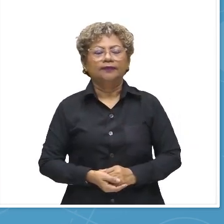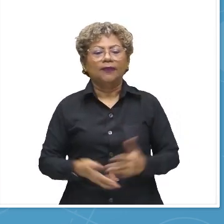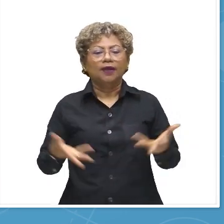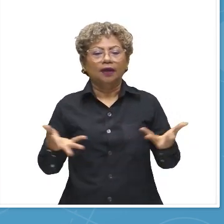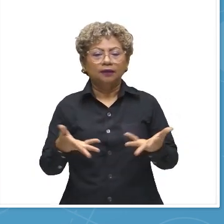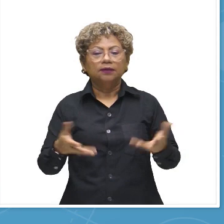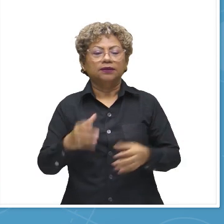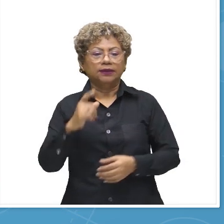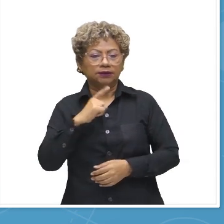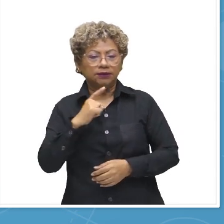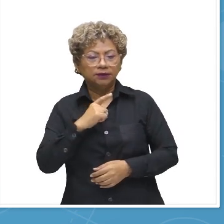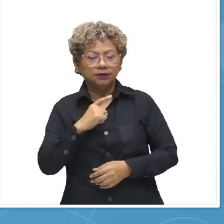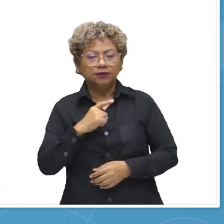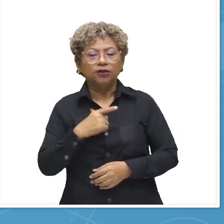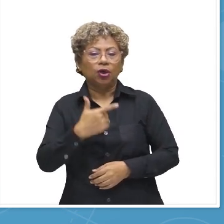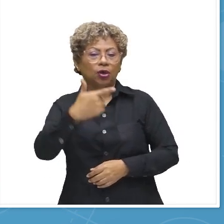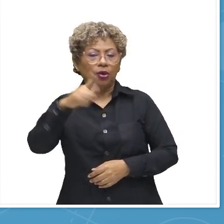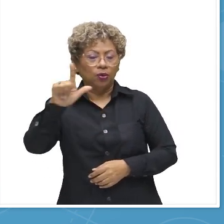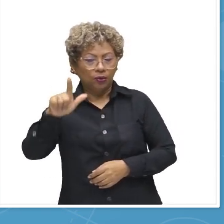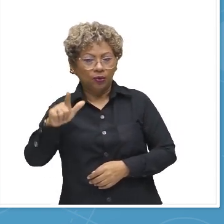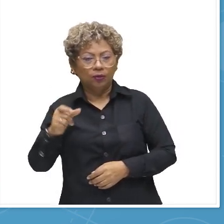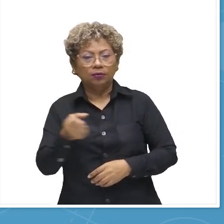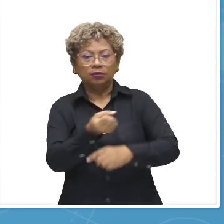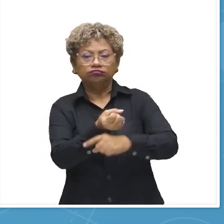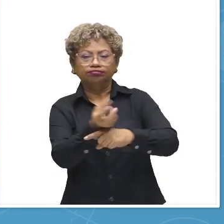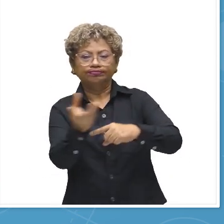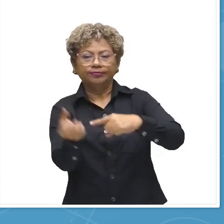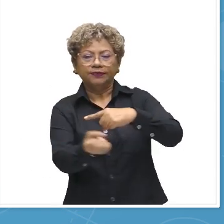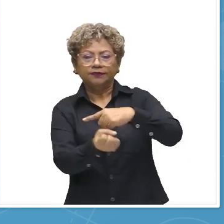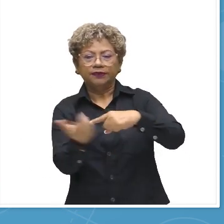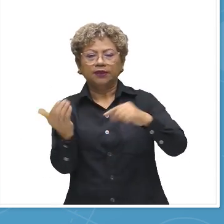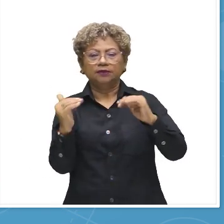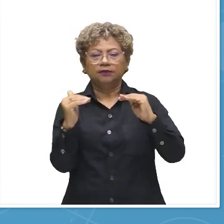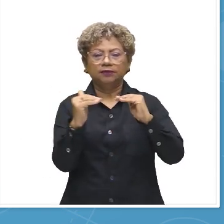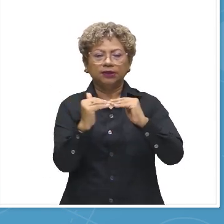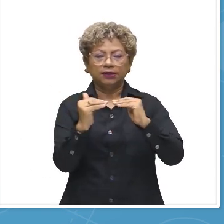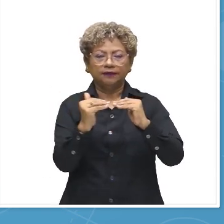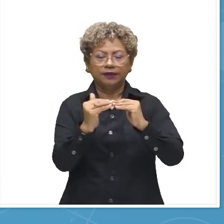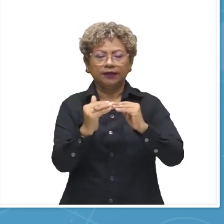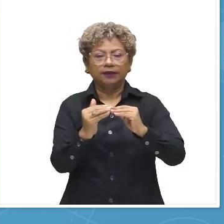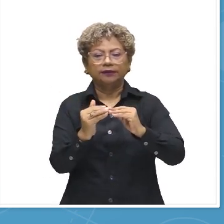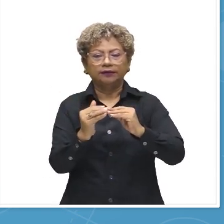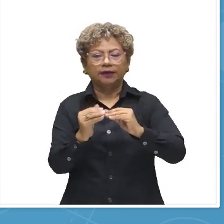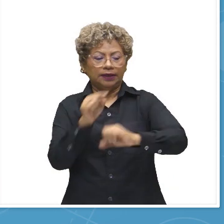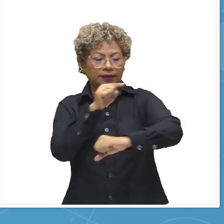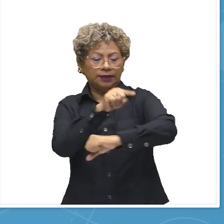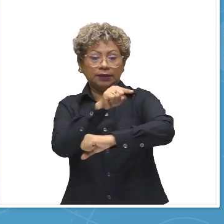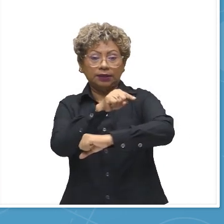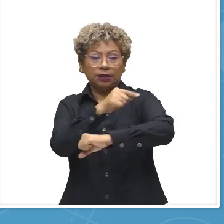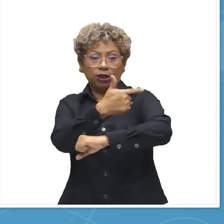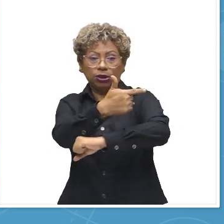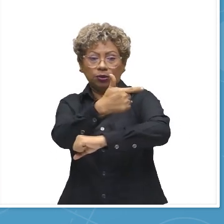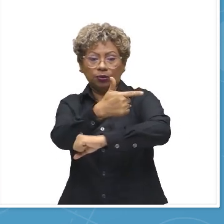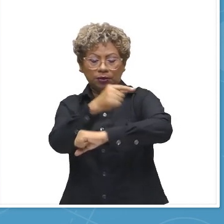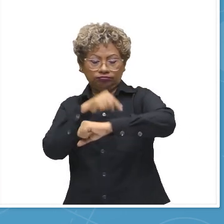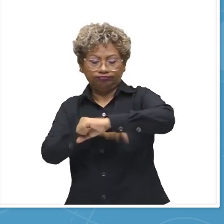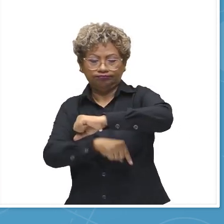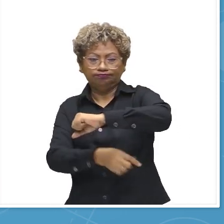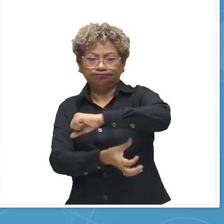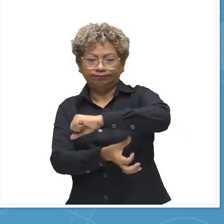temos outras frações equivalentes também. Percebam, 2 sobre 6 é a mesma coisa